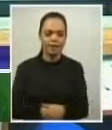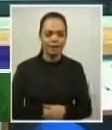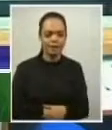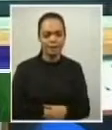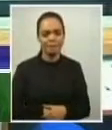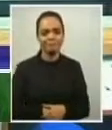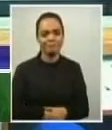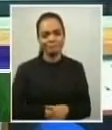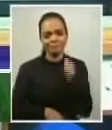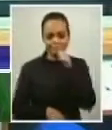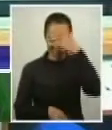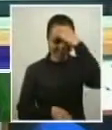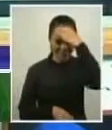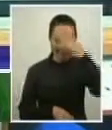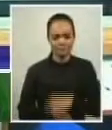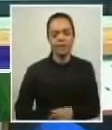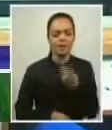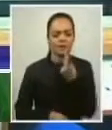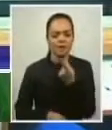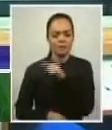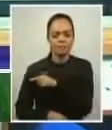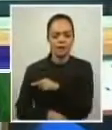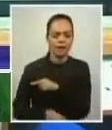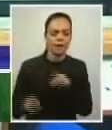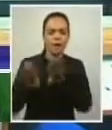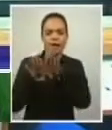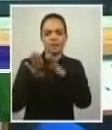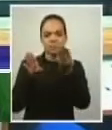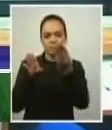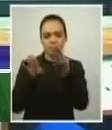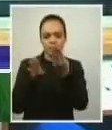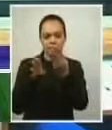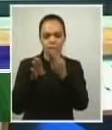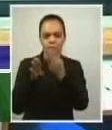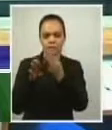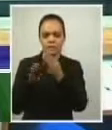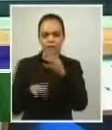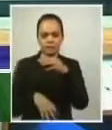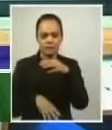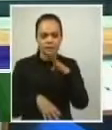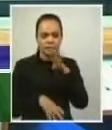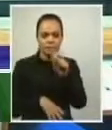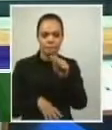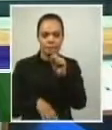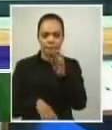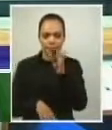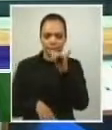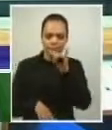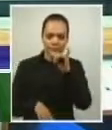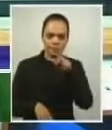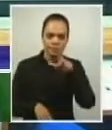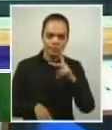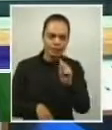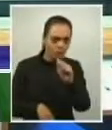quando disseram a ela as portas da Queda da Bastilha Olha o povo não tem